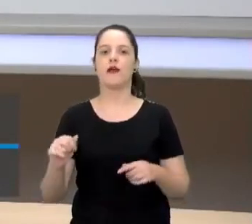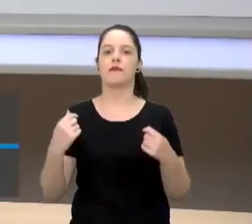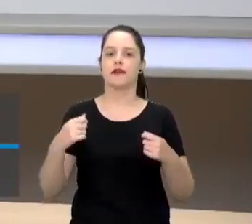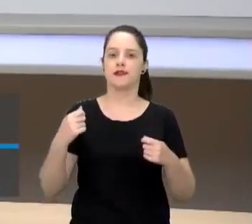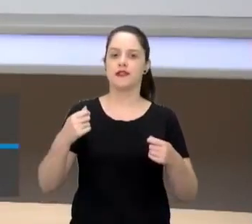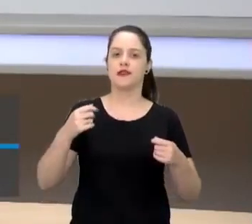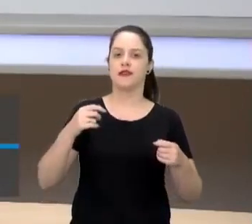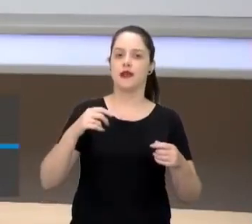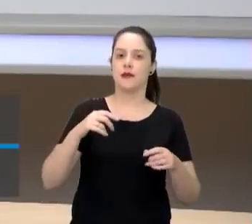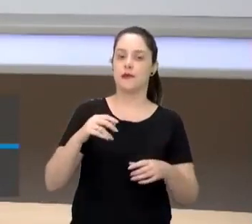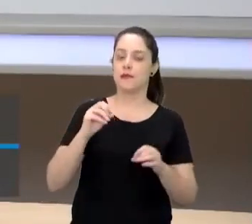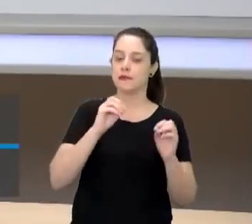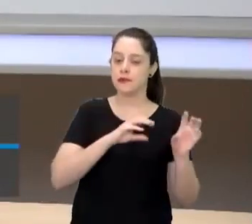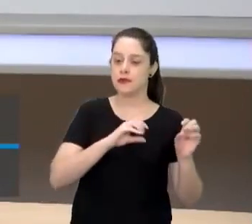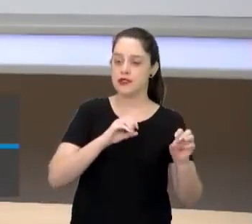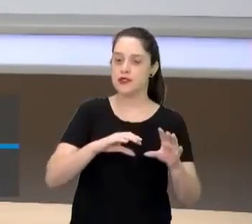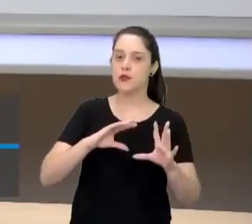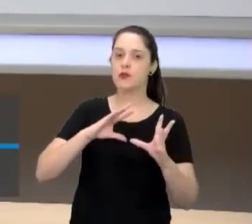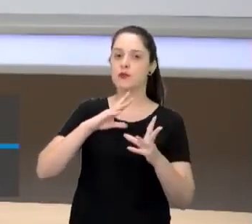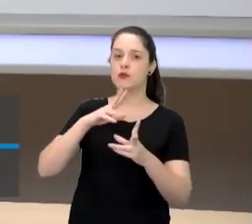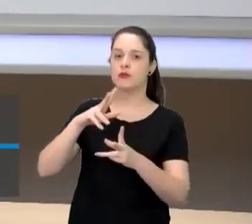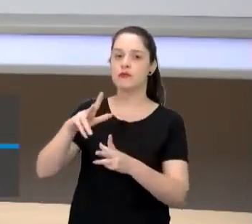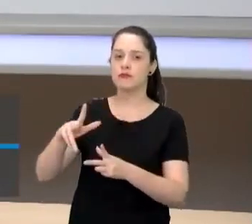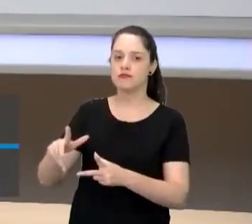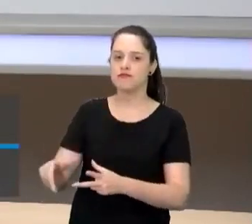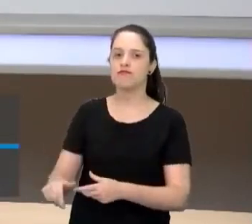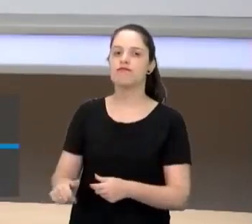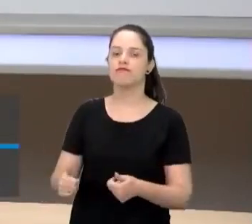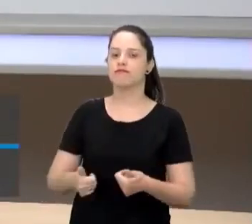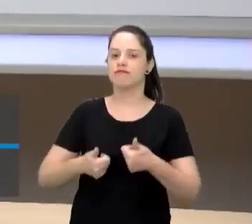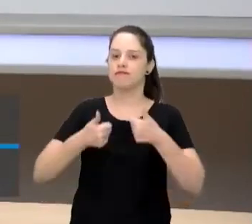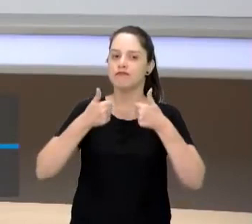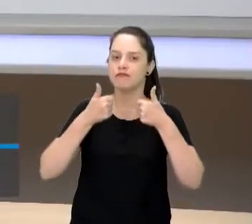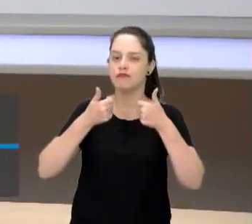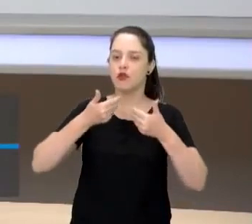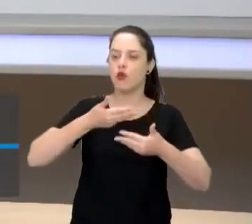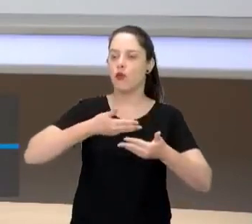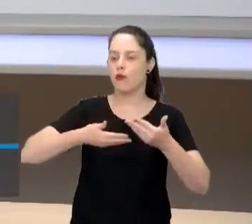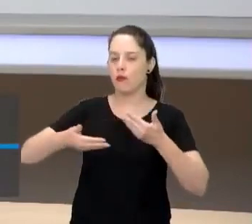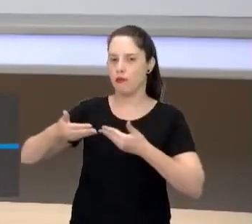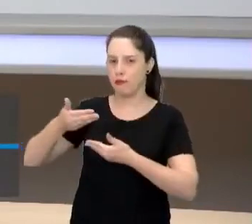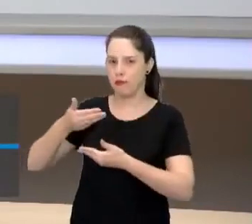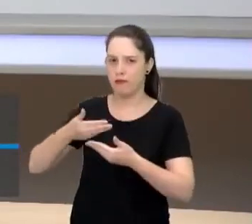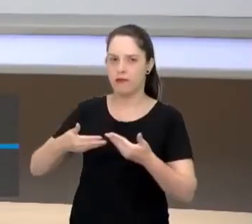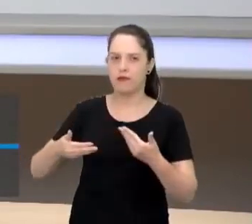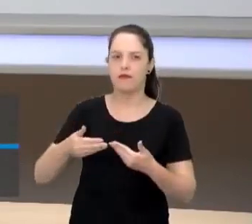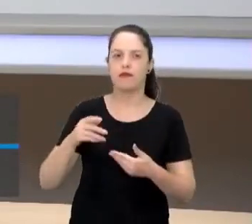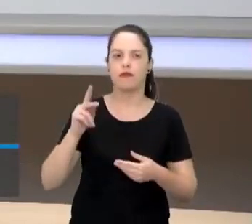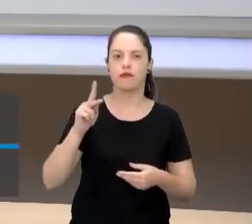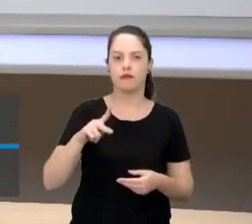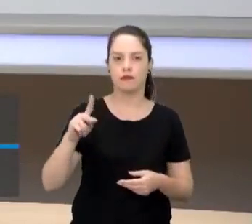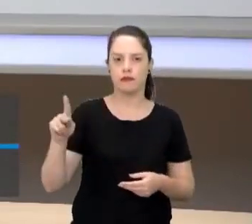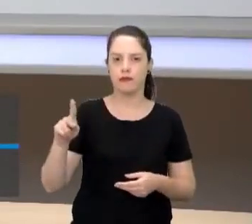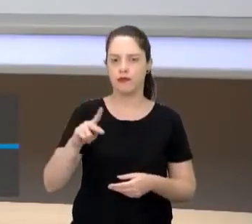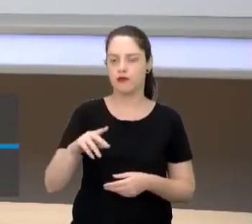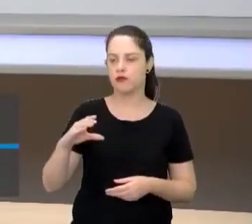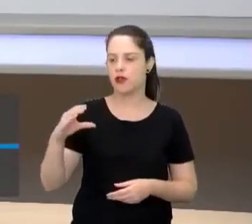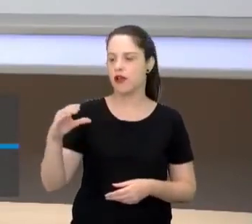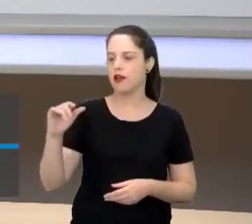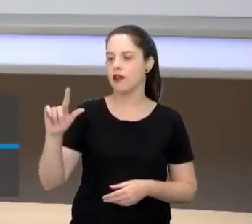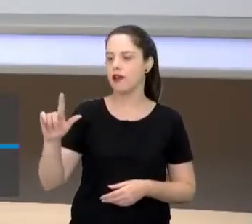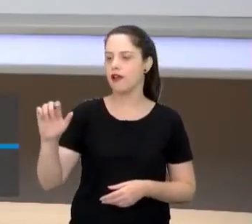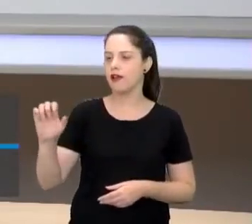colaboração, empatia para que ele seja ativo e também cooperativo. Professor Elton,